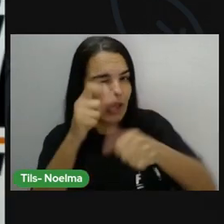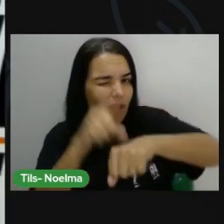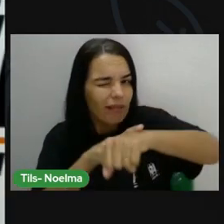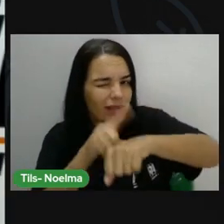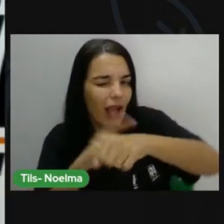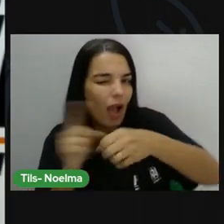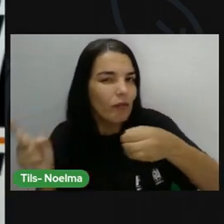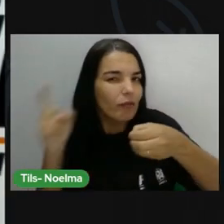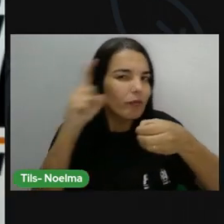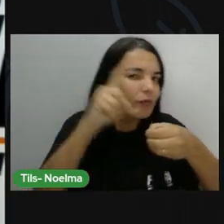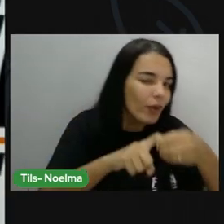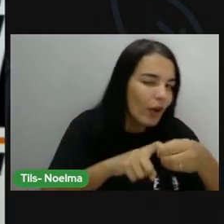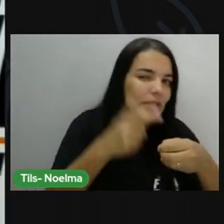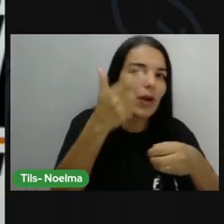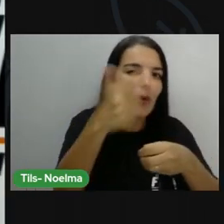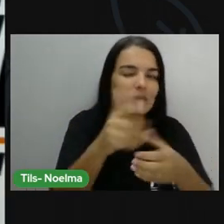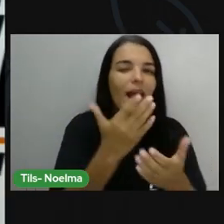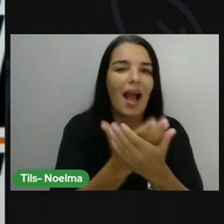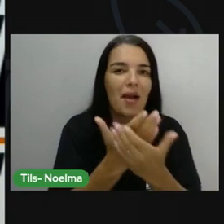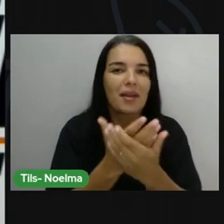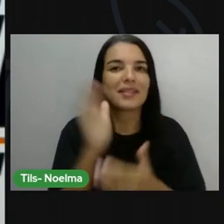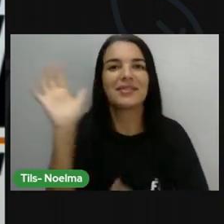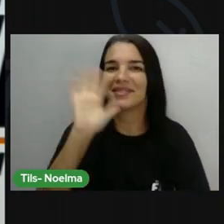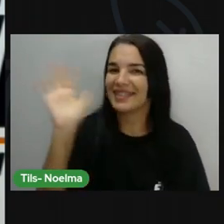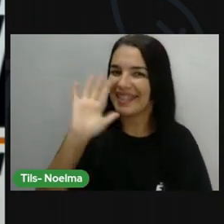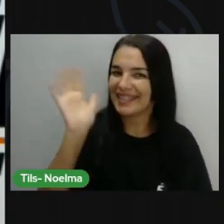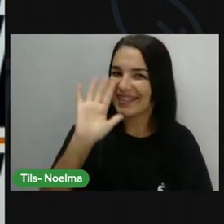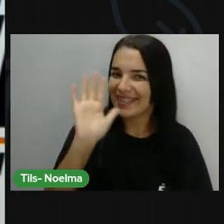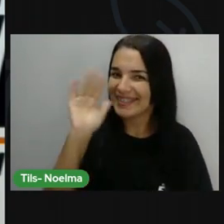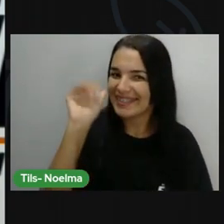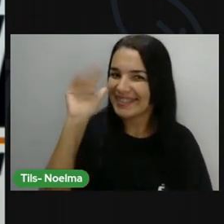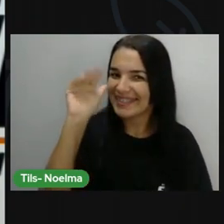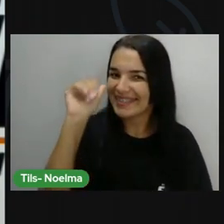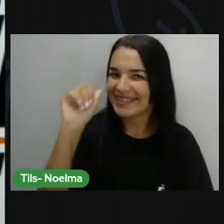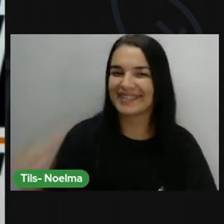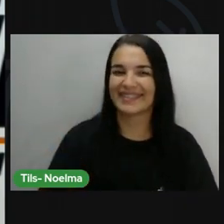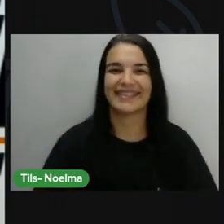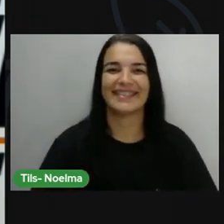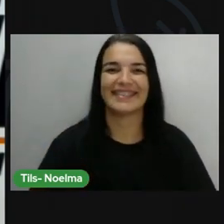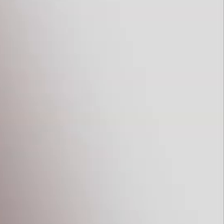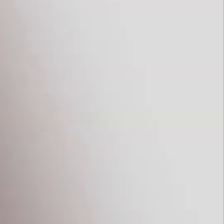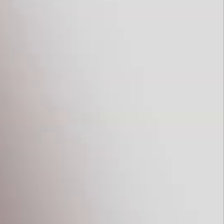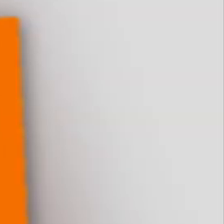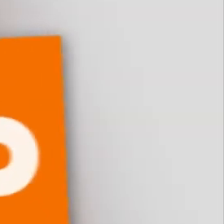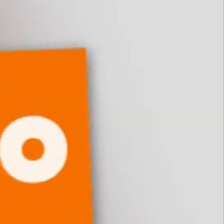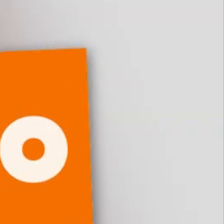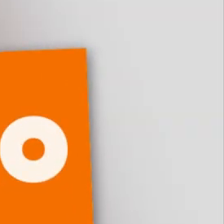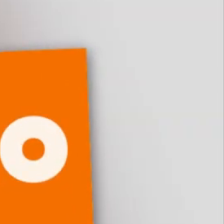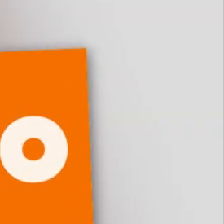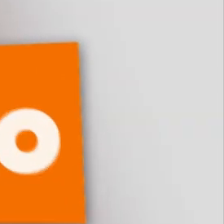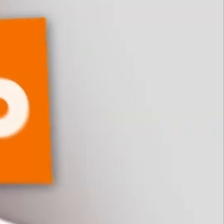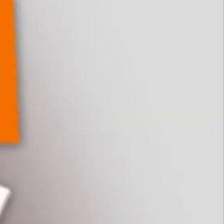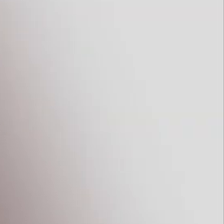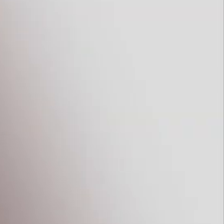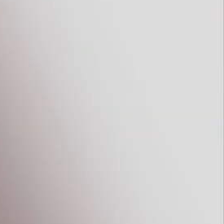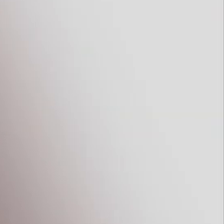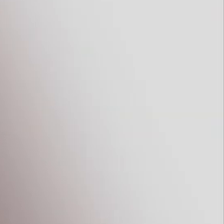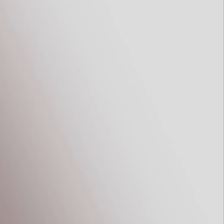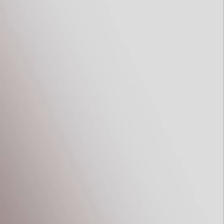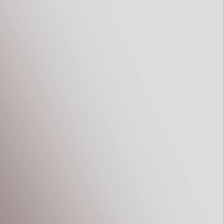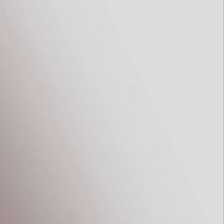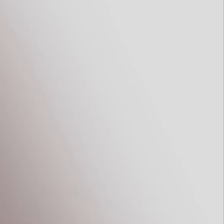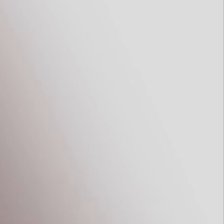pouquinho A prova volta com mais uma aula Certo? Até mais Tchau, tchau Tchau Tchau Tchau